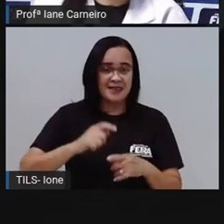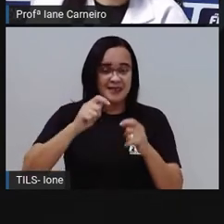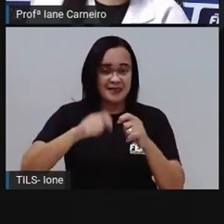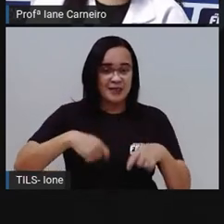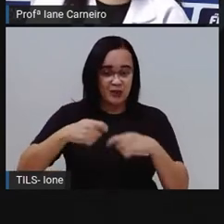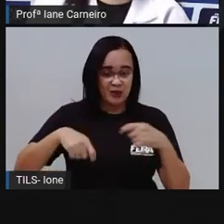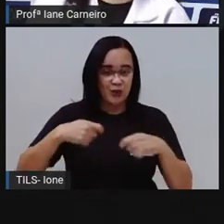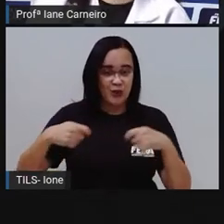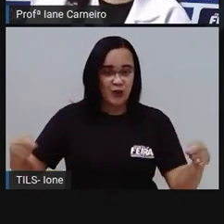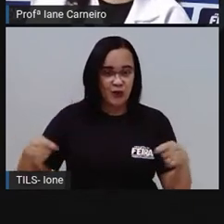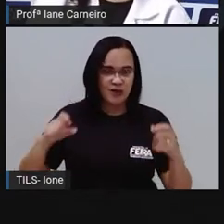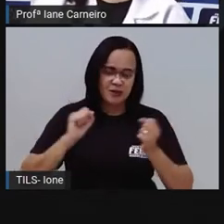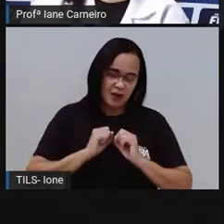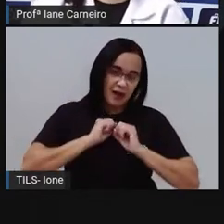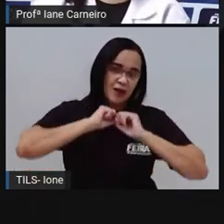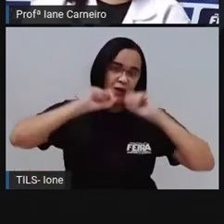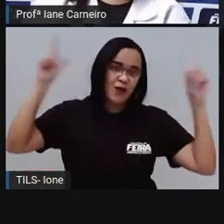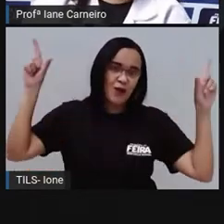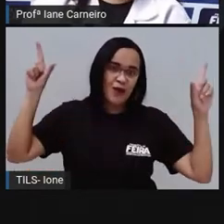Acorda!